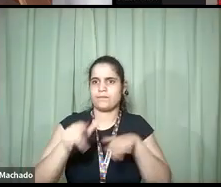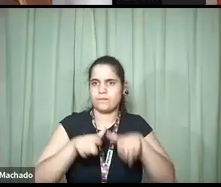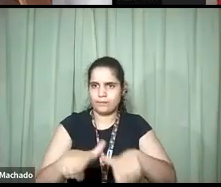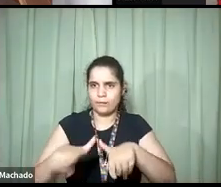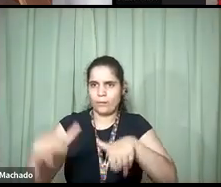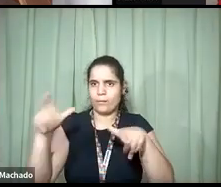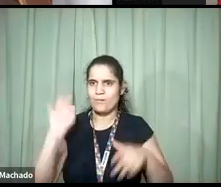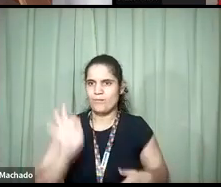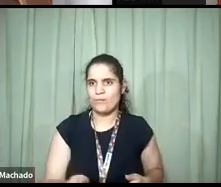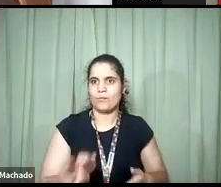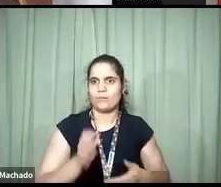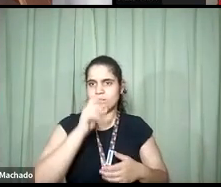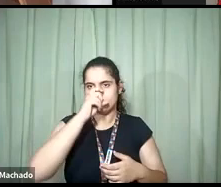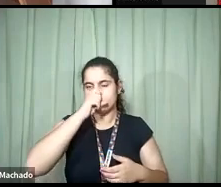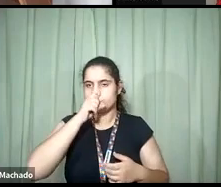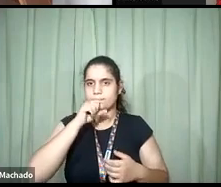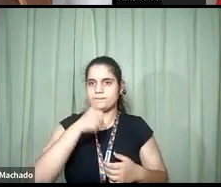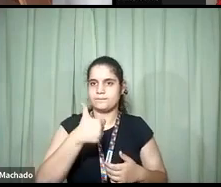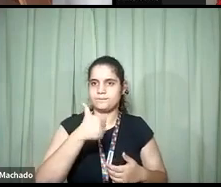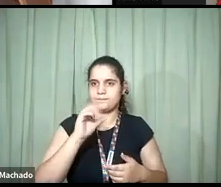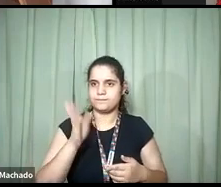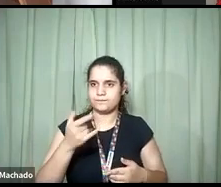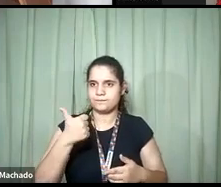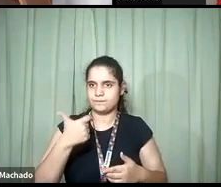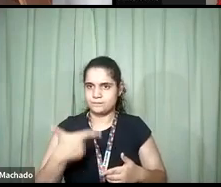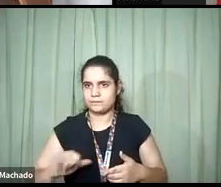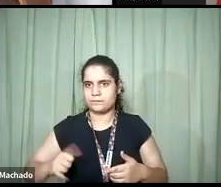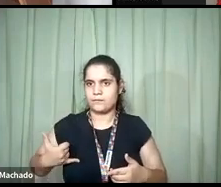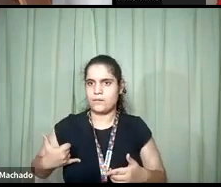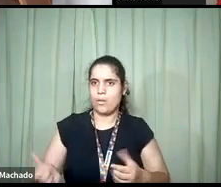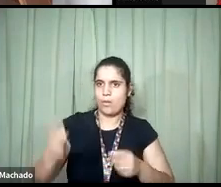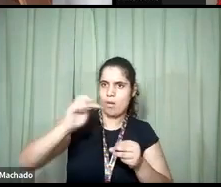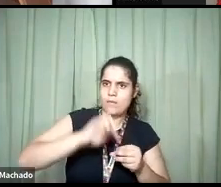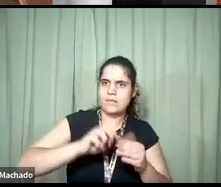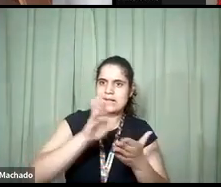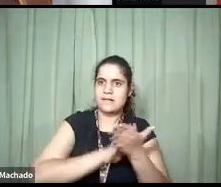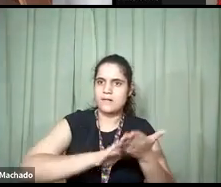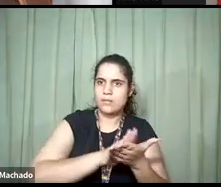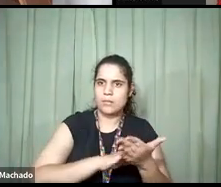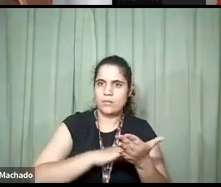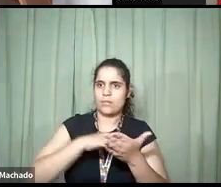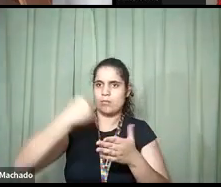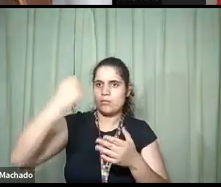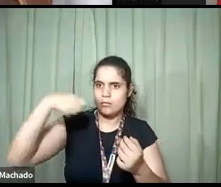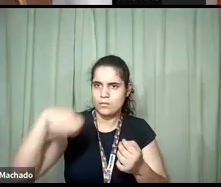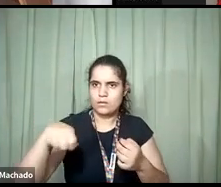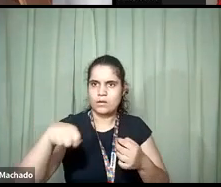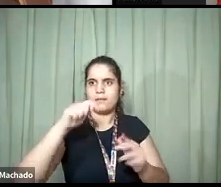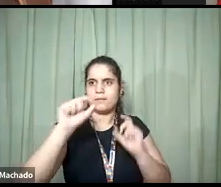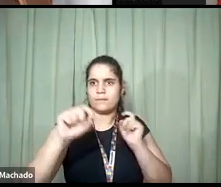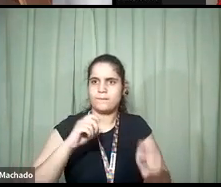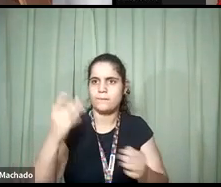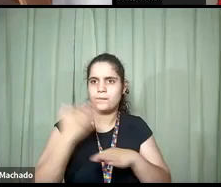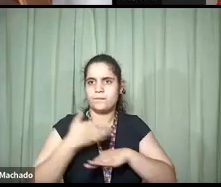1 ano e meio, 2 anos depois, ela volta sem nenhum sinal daqueles que estavam